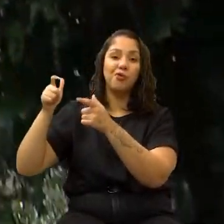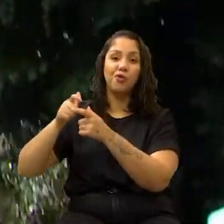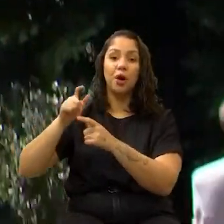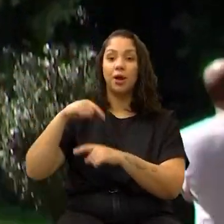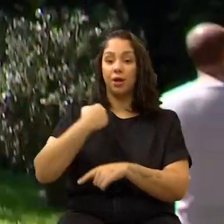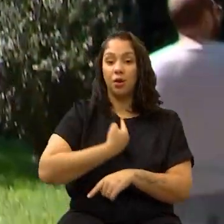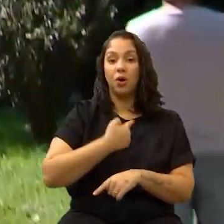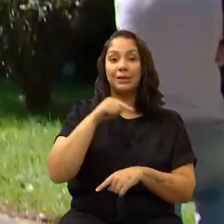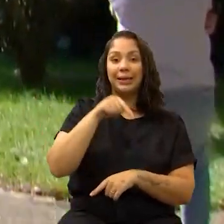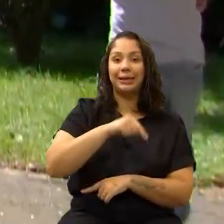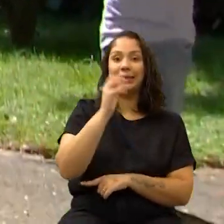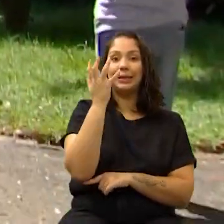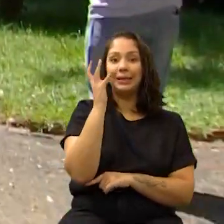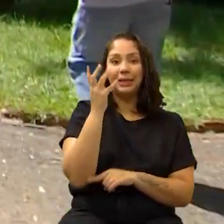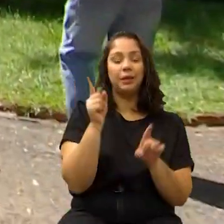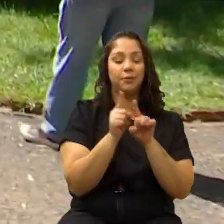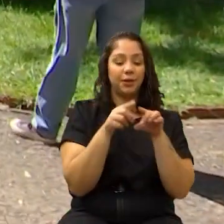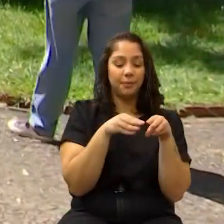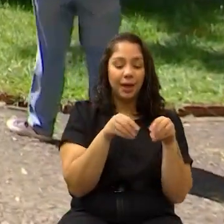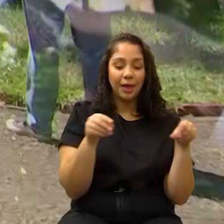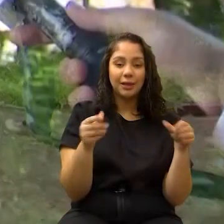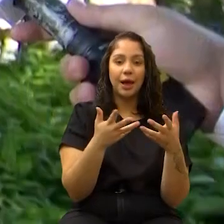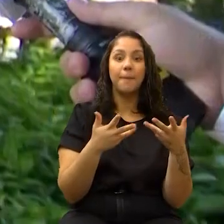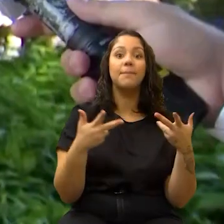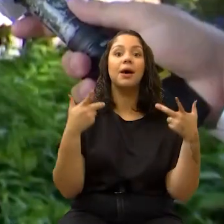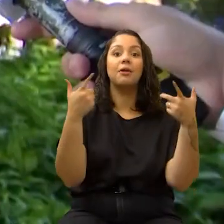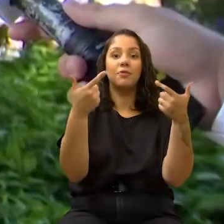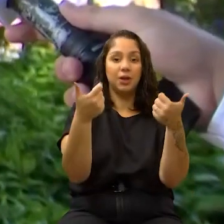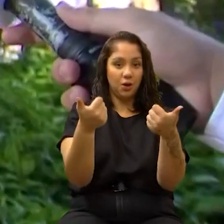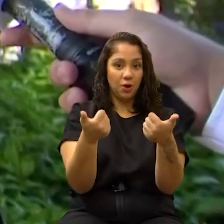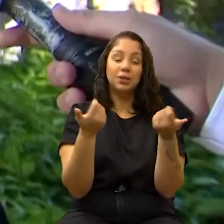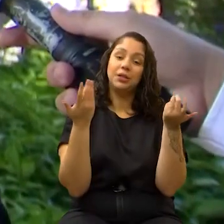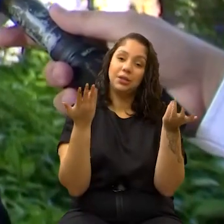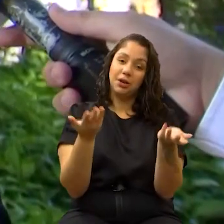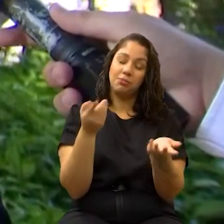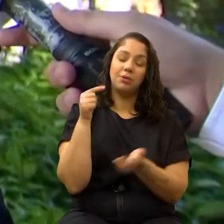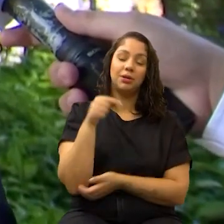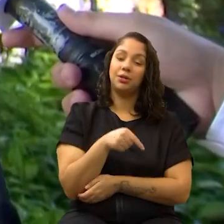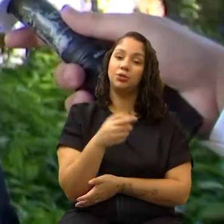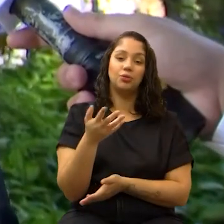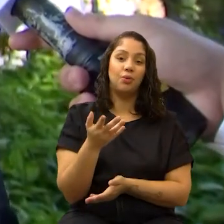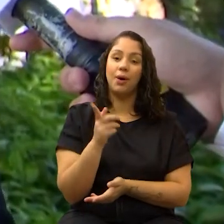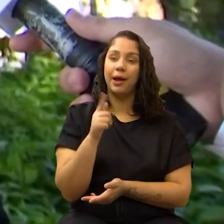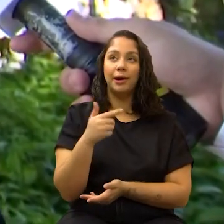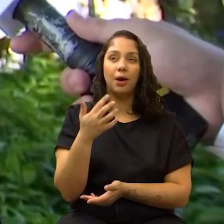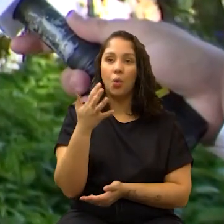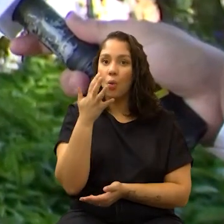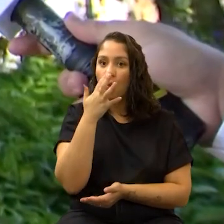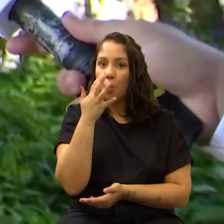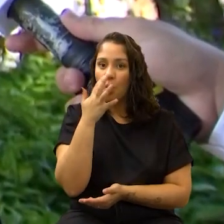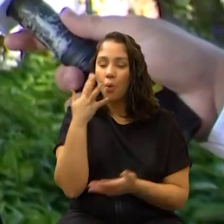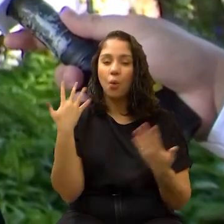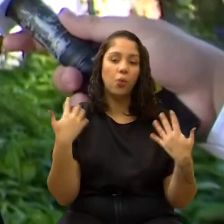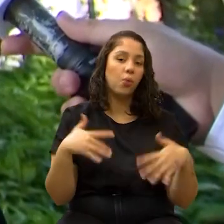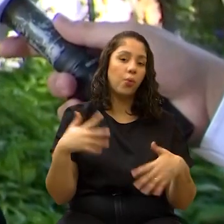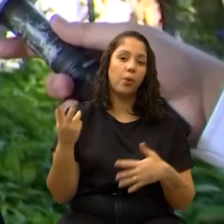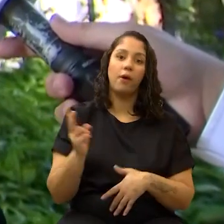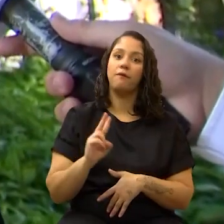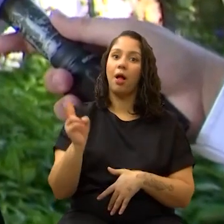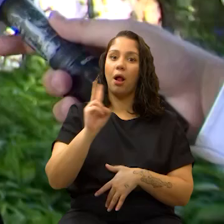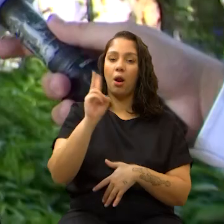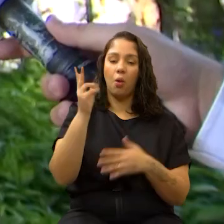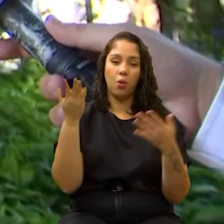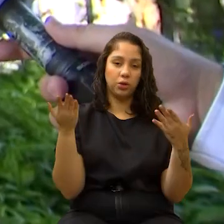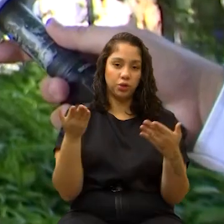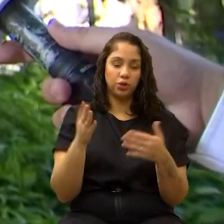menor a espécie, nós temos um clima tropical aqui e uma terra maravilhosa, então isso aqui não tem, assim, imensurável o